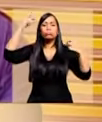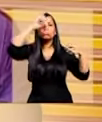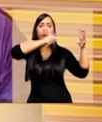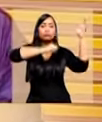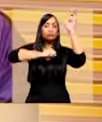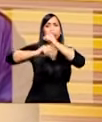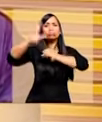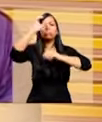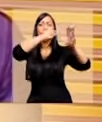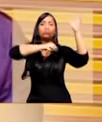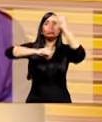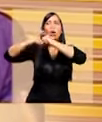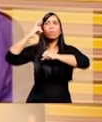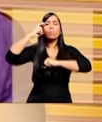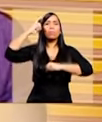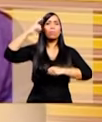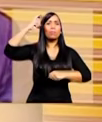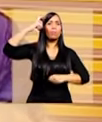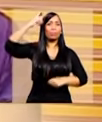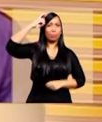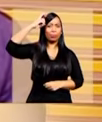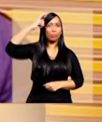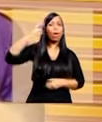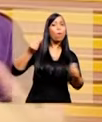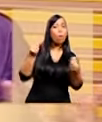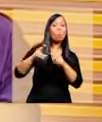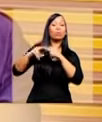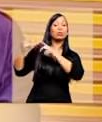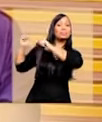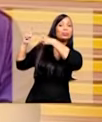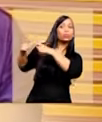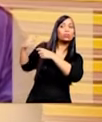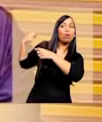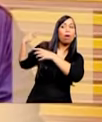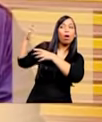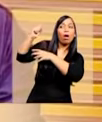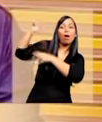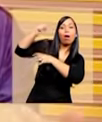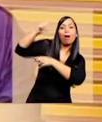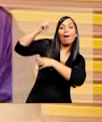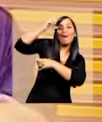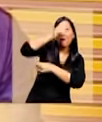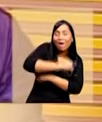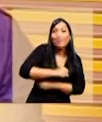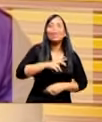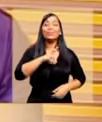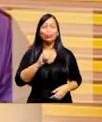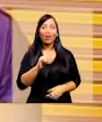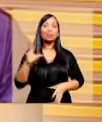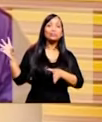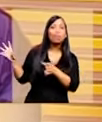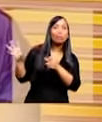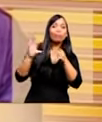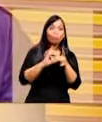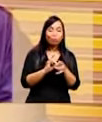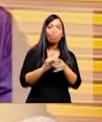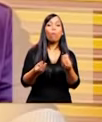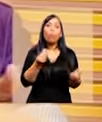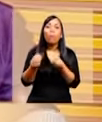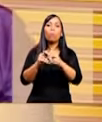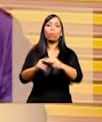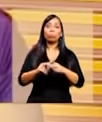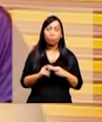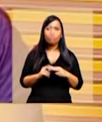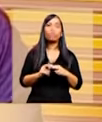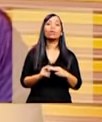cultura. A cultura vai sendo criada a partir de tradições. Então essa tradição ela vai sendo incorporada